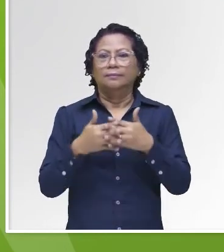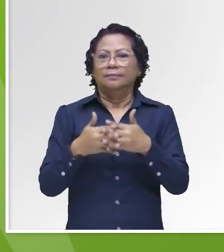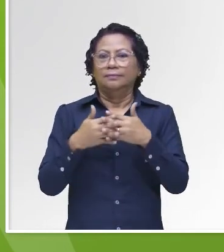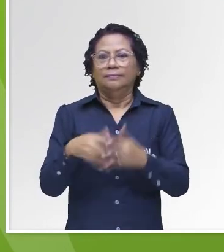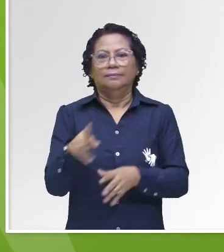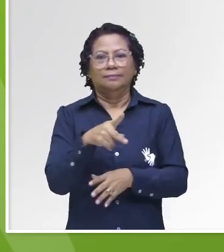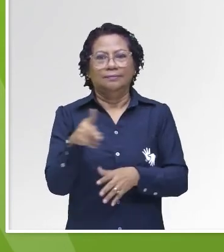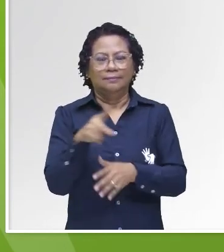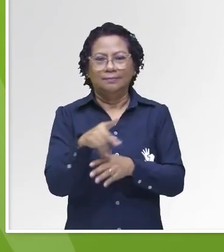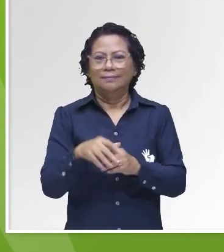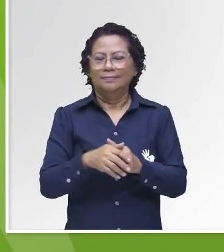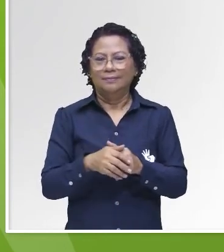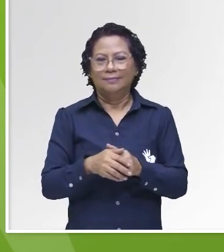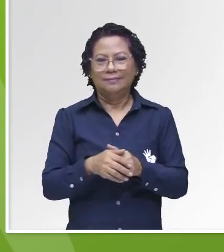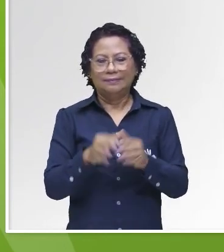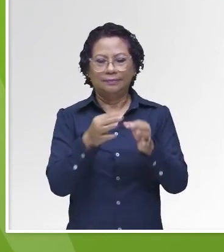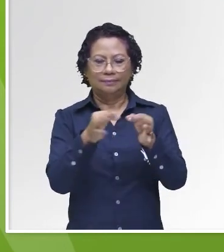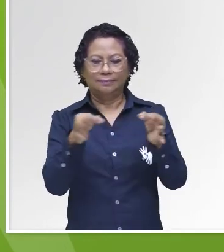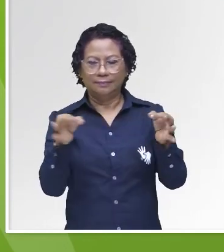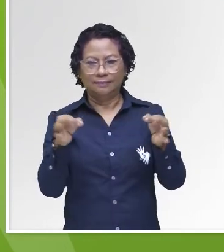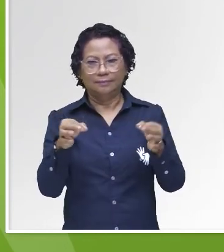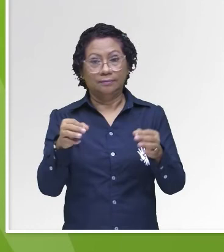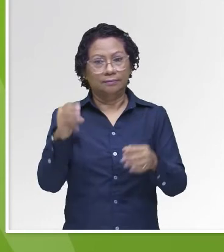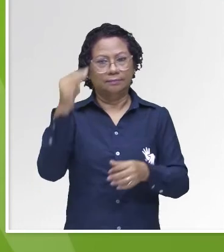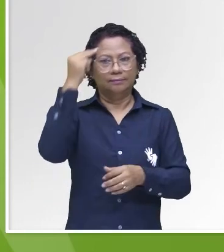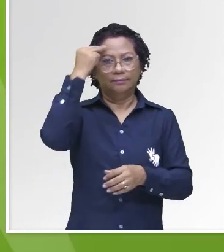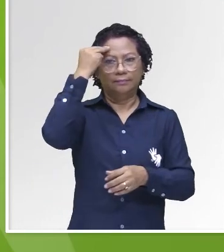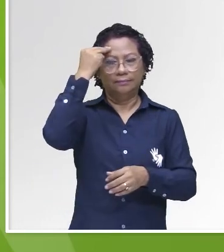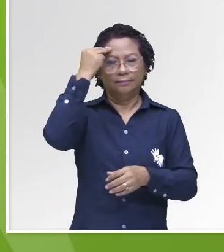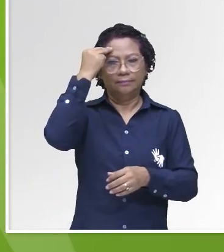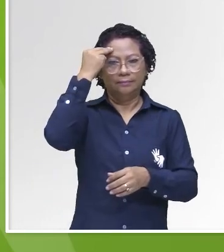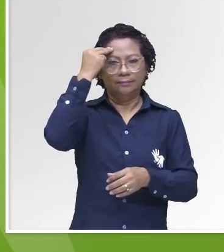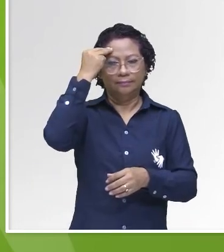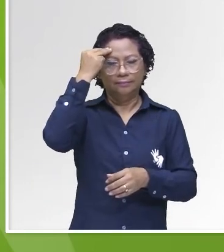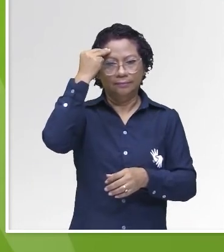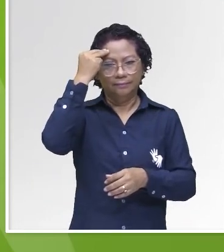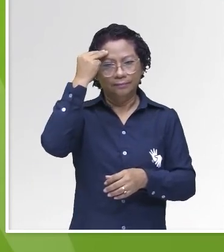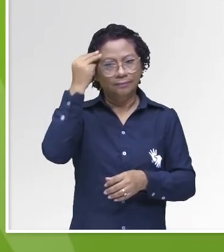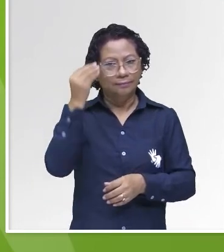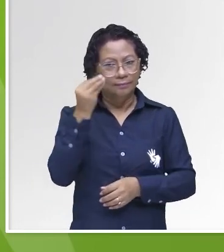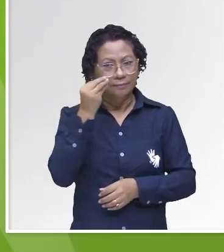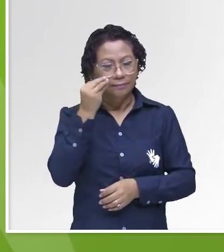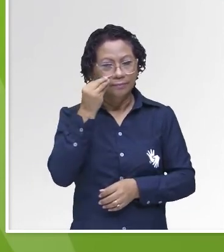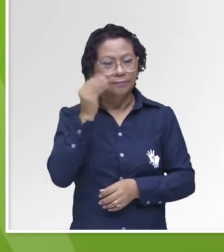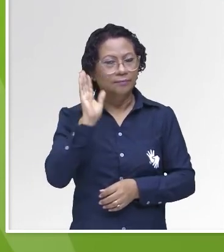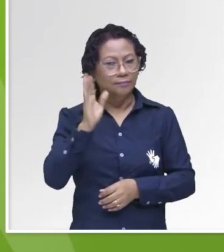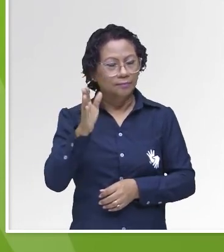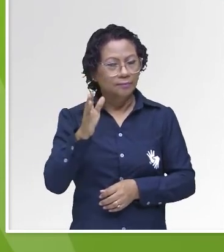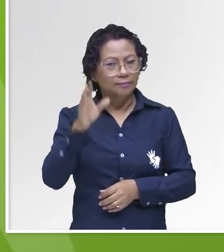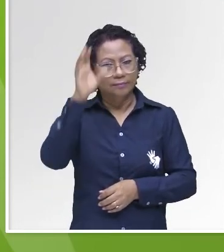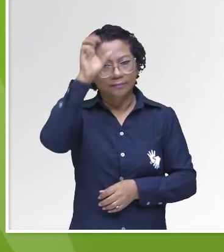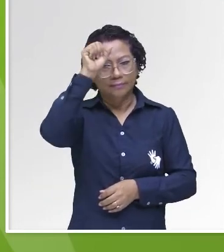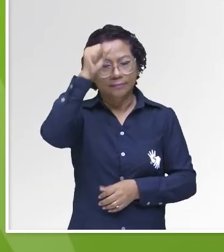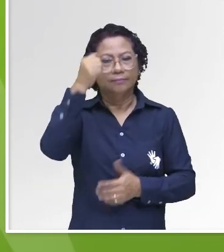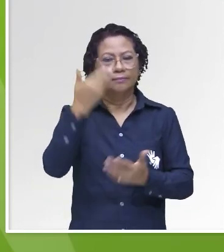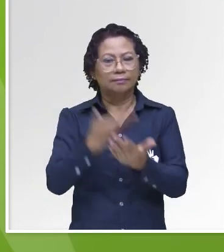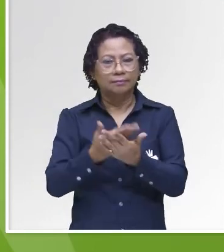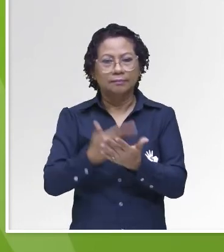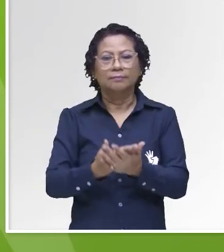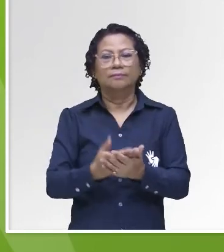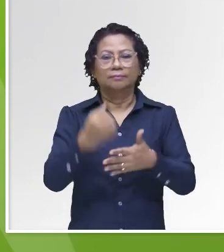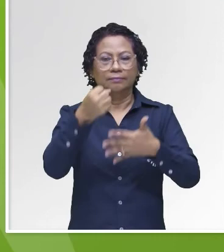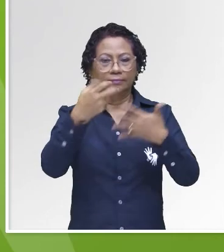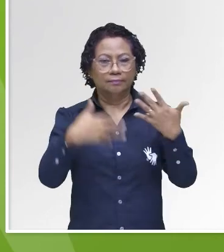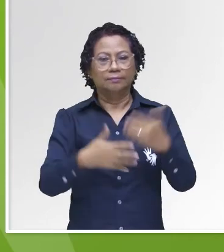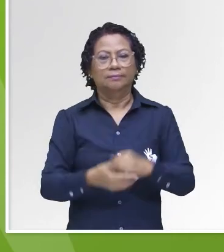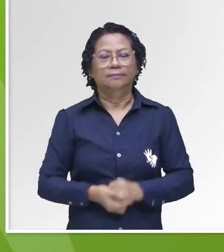gente. Só é lembrar que V0y é a componente y que a gente viu na cartela anterior. Aqui é a mesma coisa, ó. O nosso